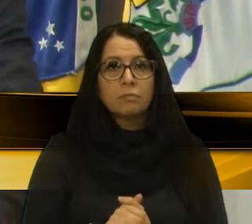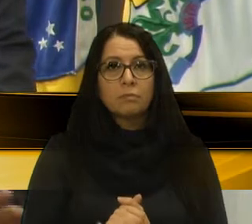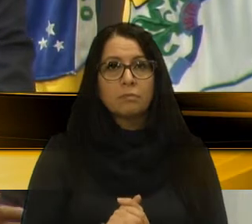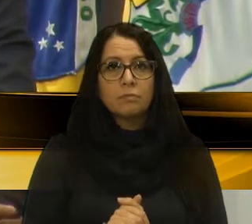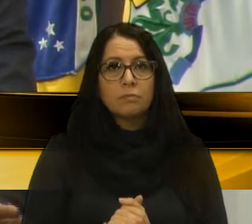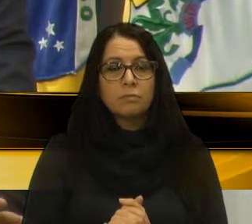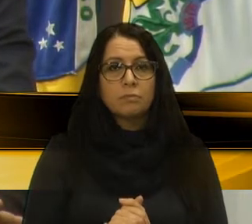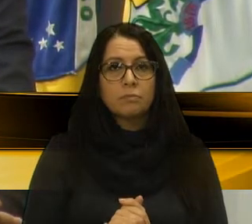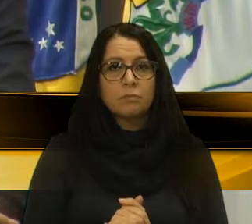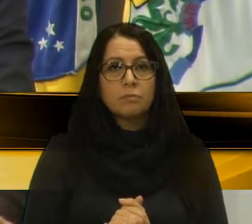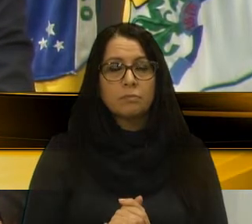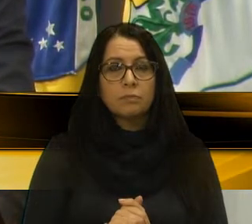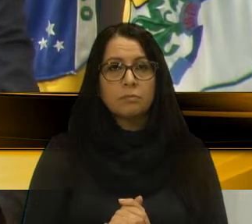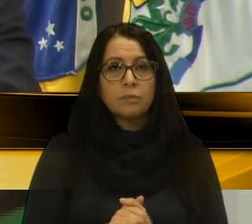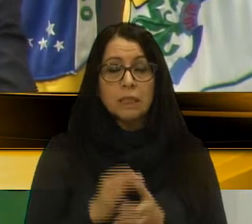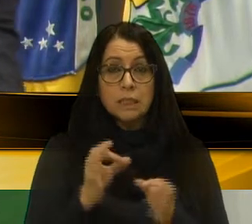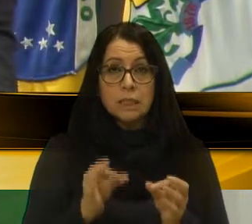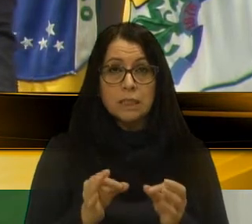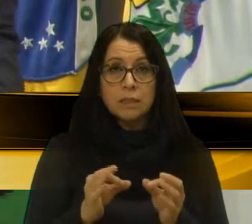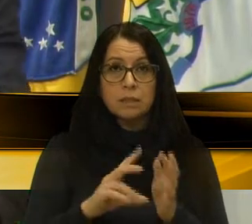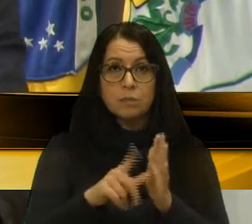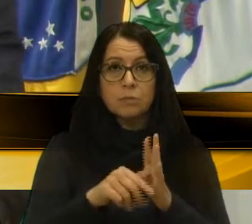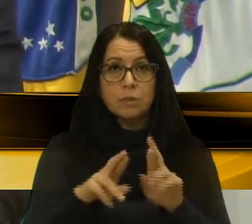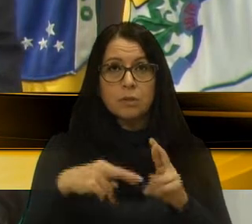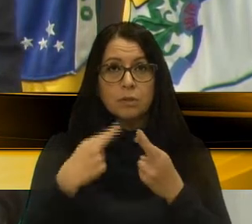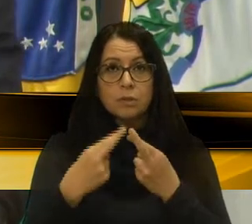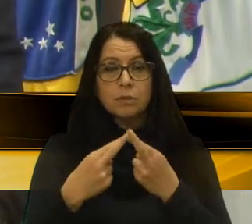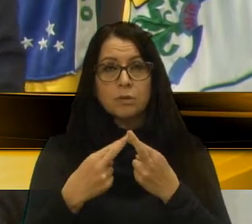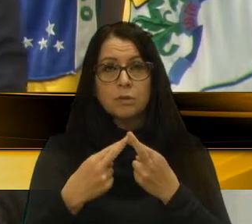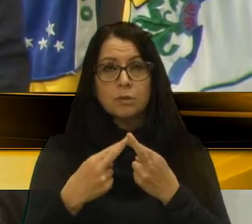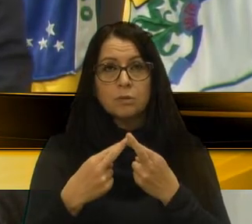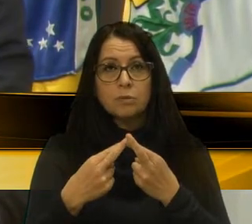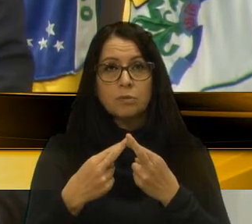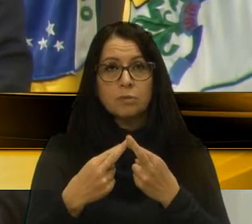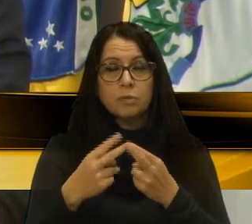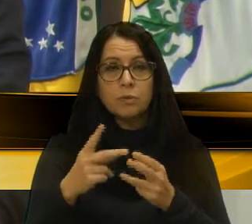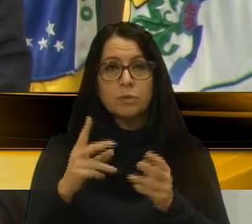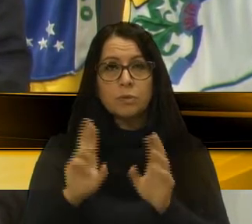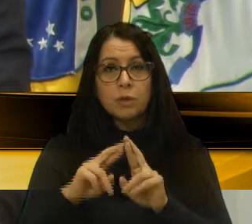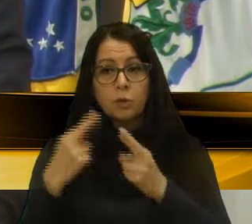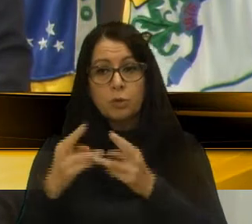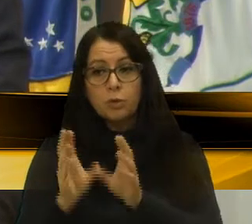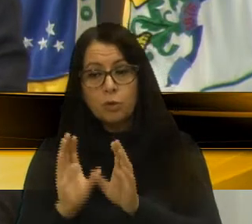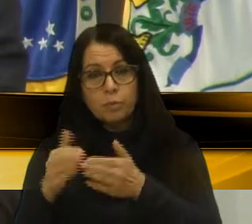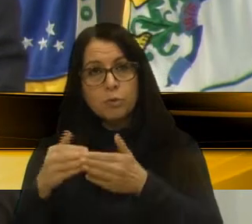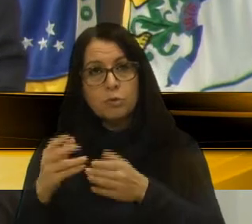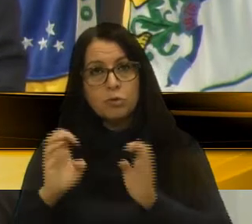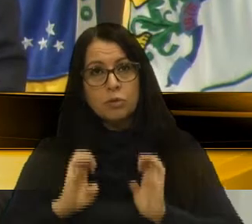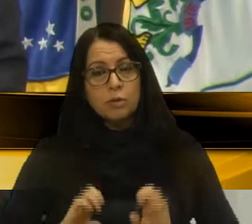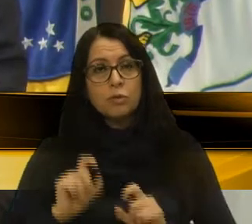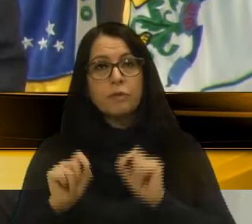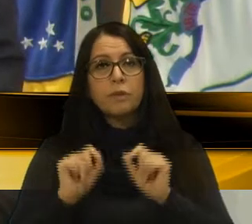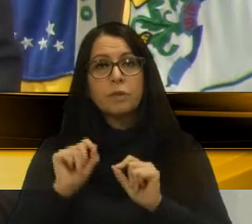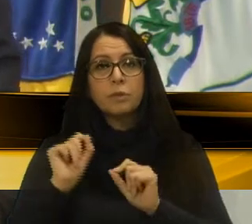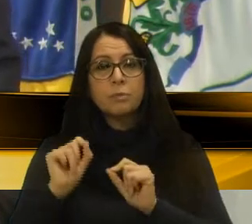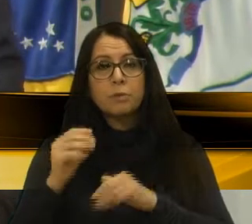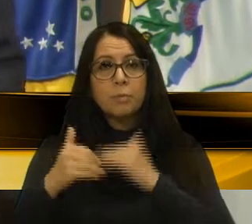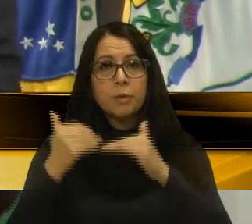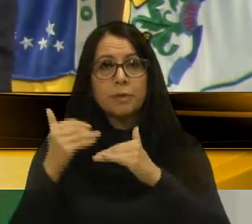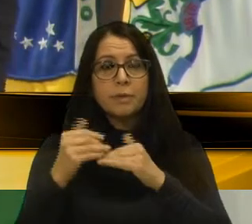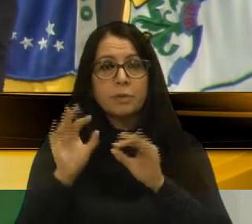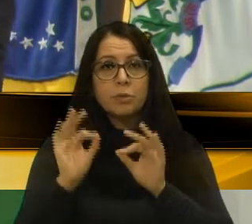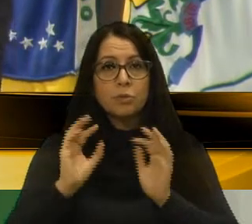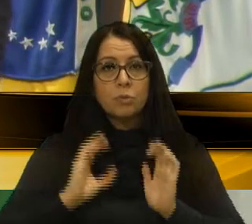definitiva, derradeira, agora, depois da sessão ordinária, vamos fazer a reunião da Comissão de Ética para tratar sobre o processo